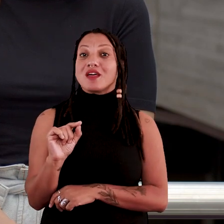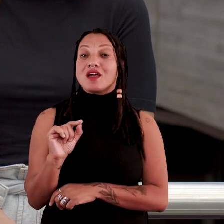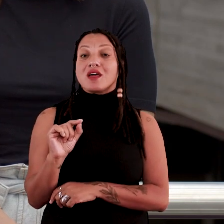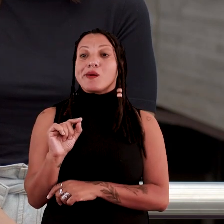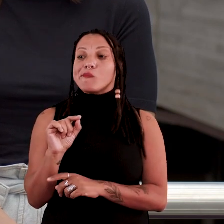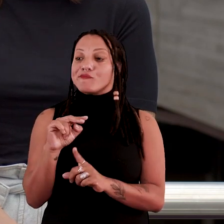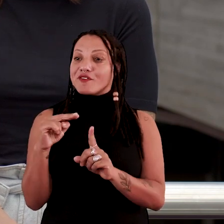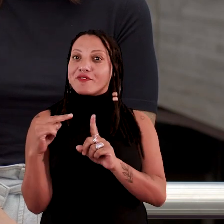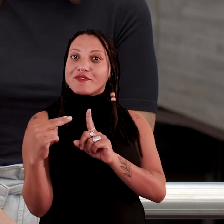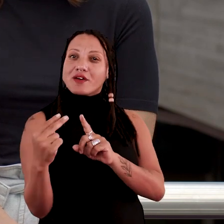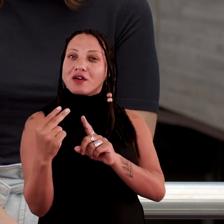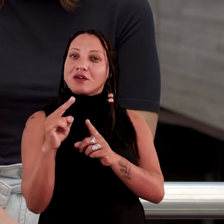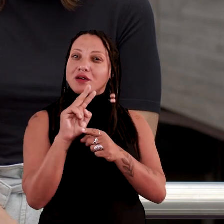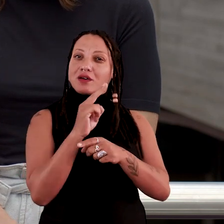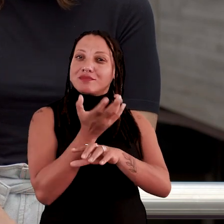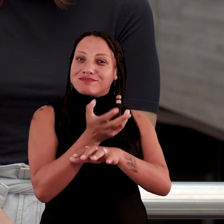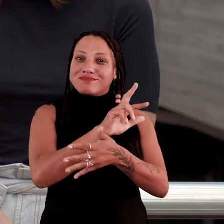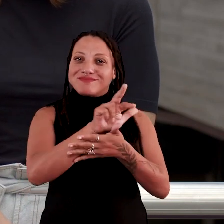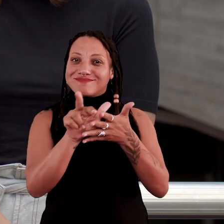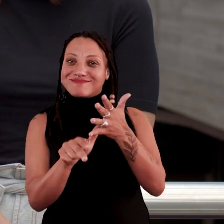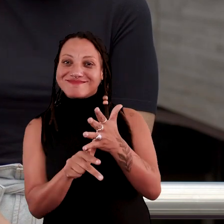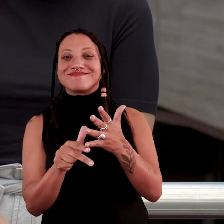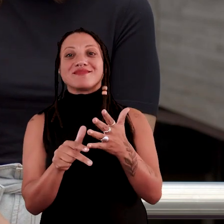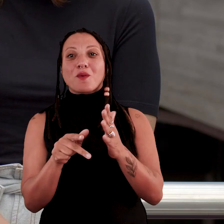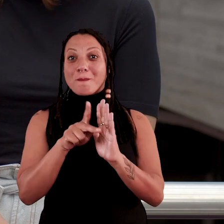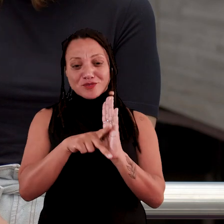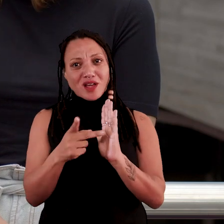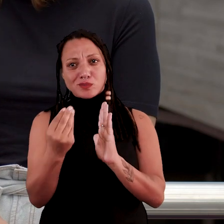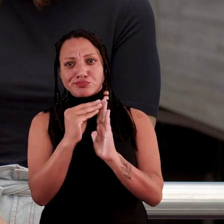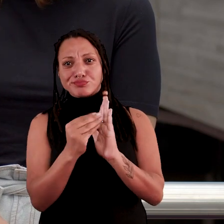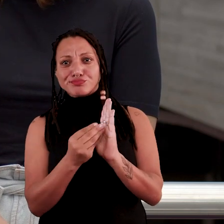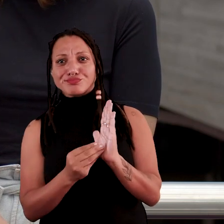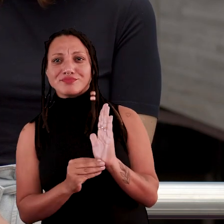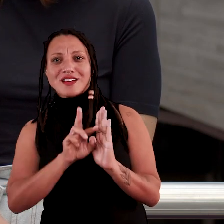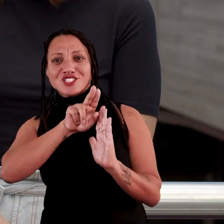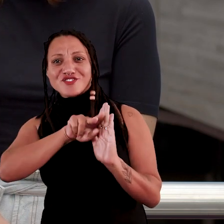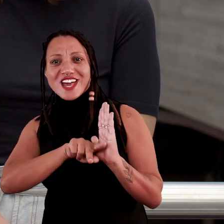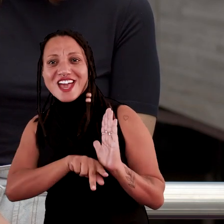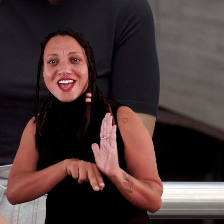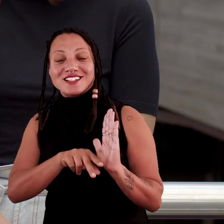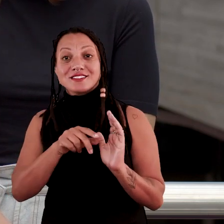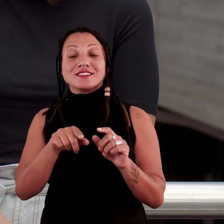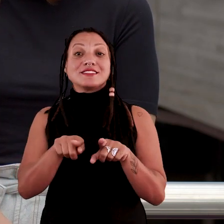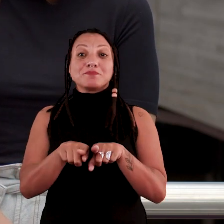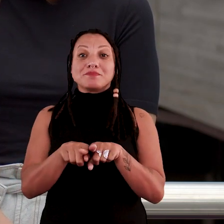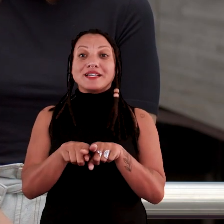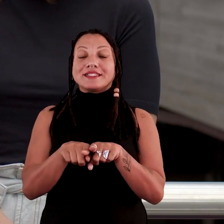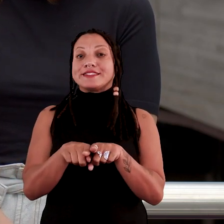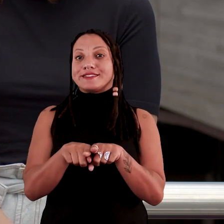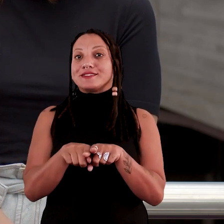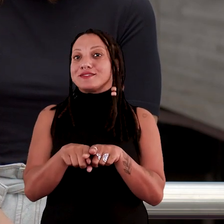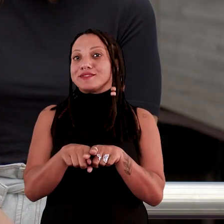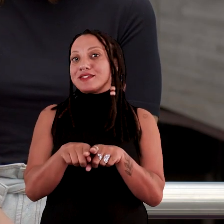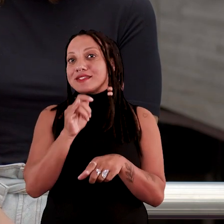nós internamente do escritório, nossas equipes complementares, assistentes sociais, a população do local, e o